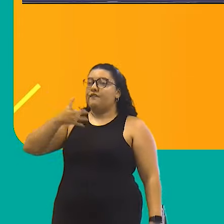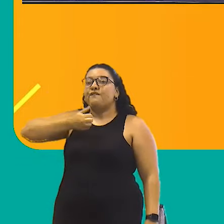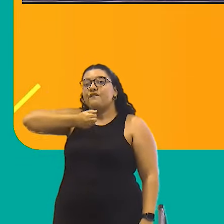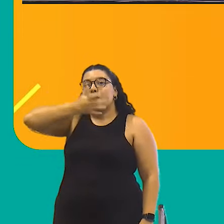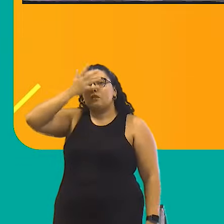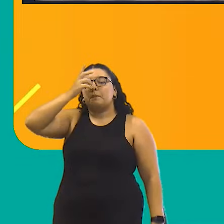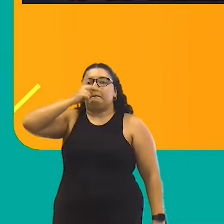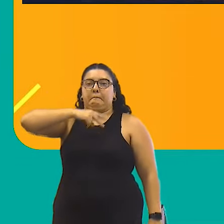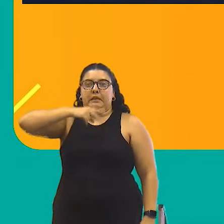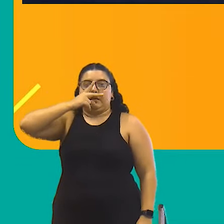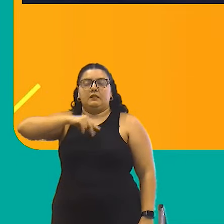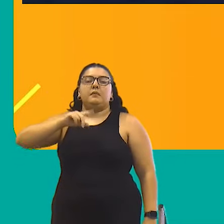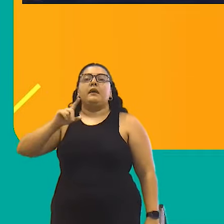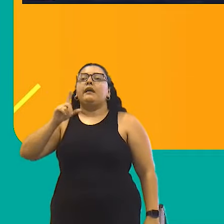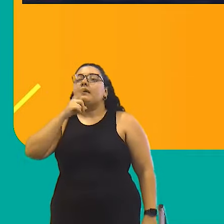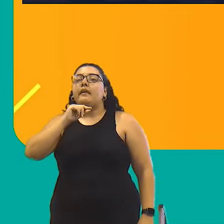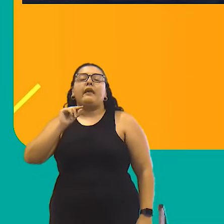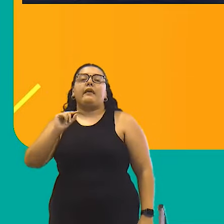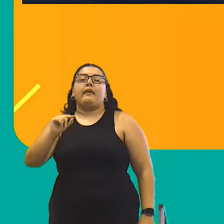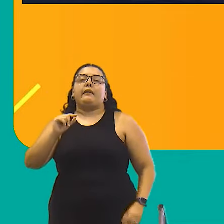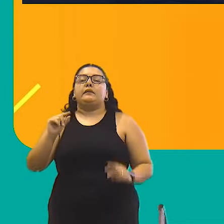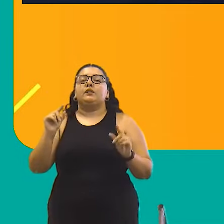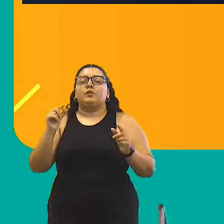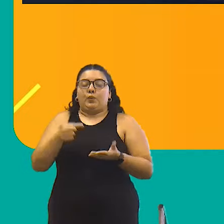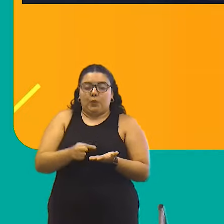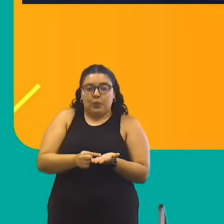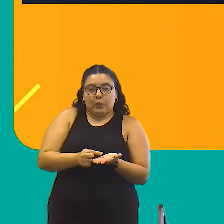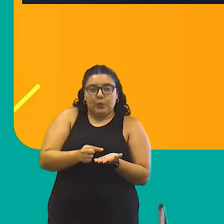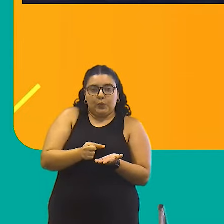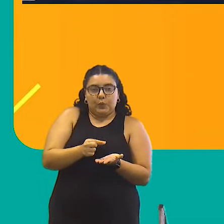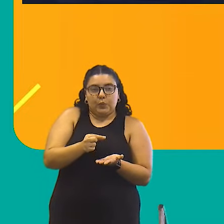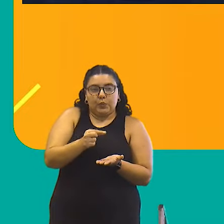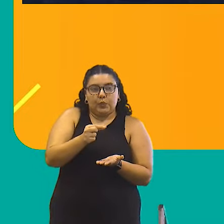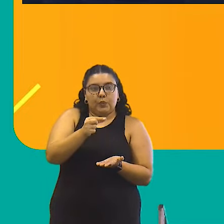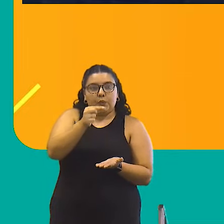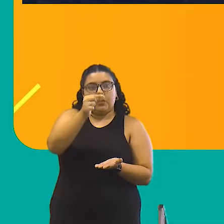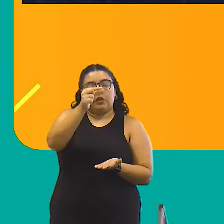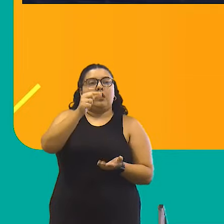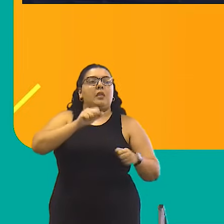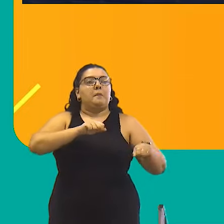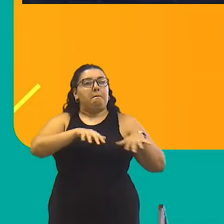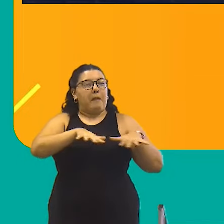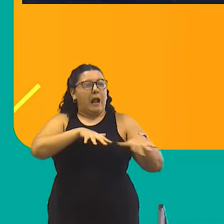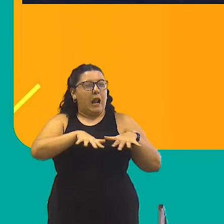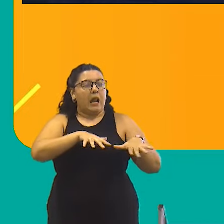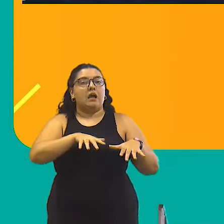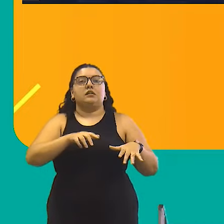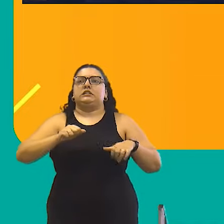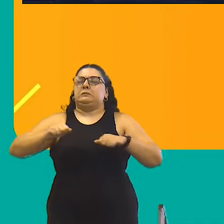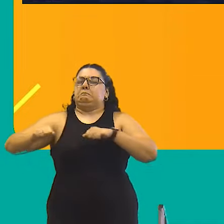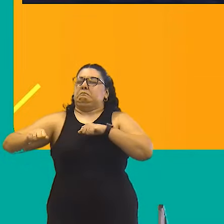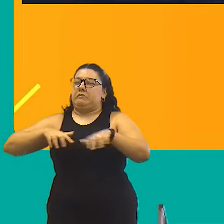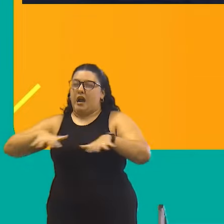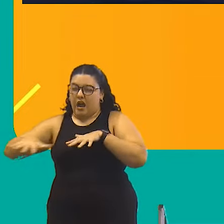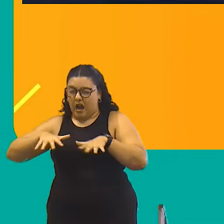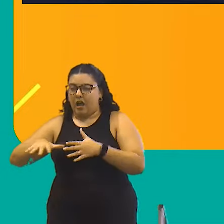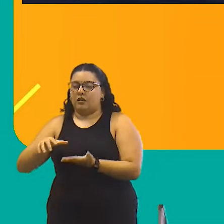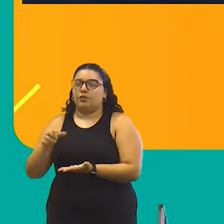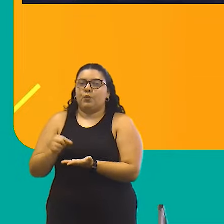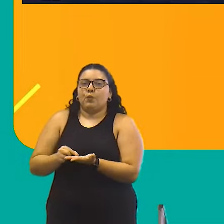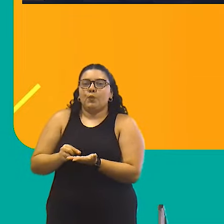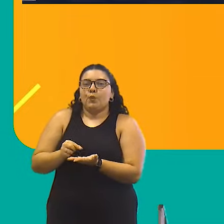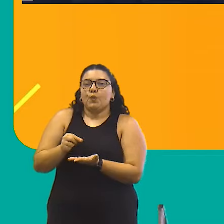velocidade, aquela que tem a menor frequência é a mais comprida. E aquela que é mais frequente, ó o violeta,